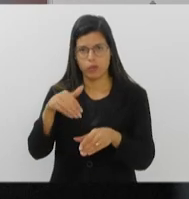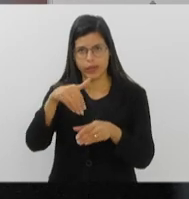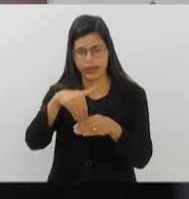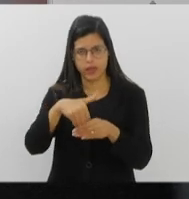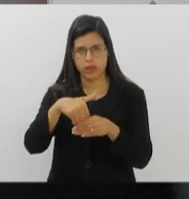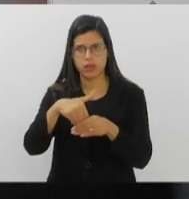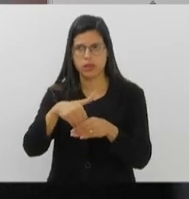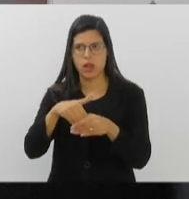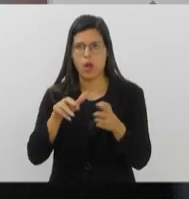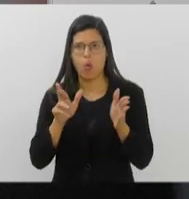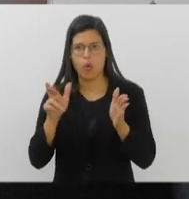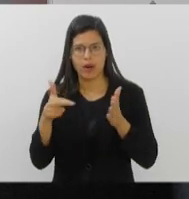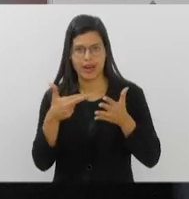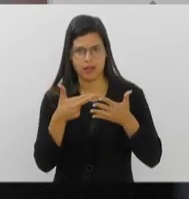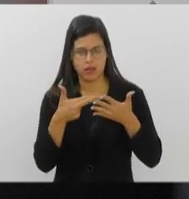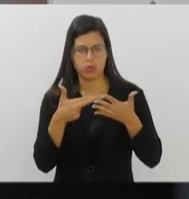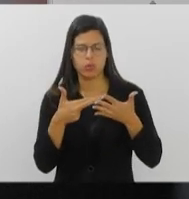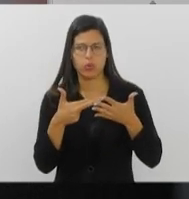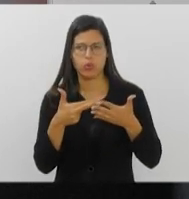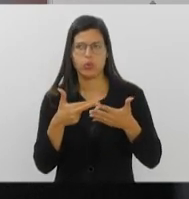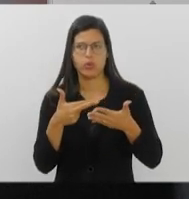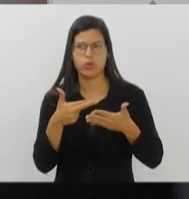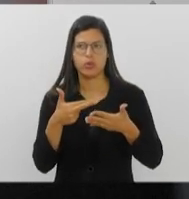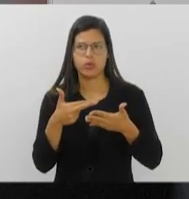o relator da comissão, e eu indico,